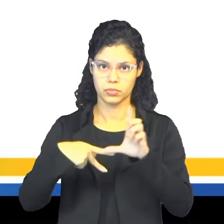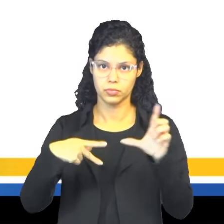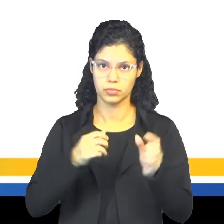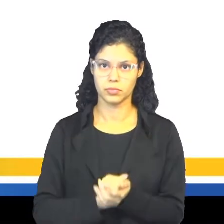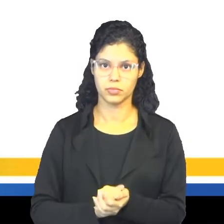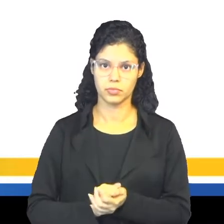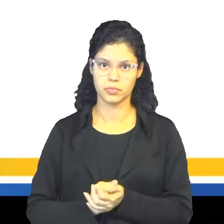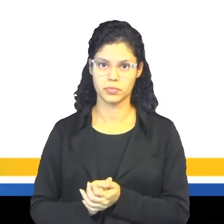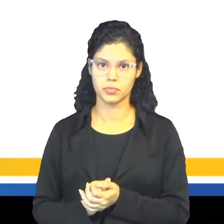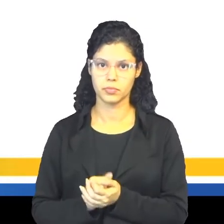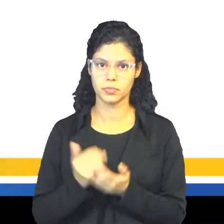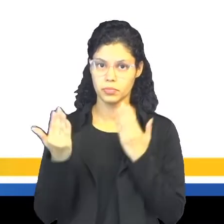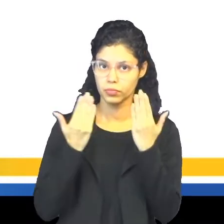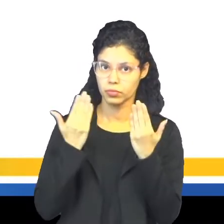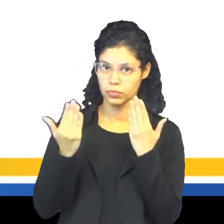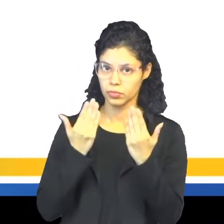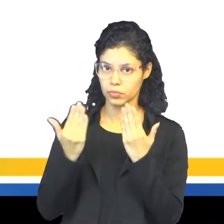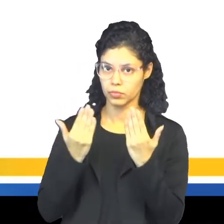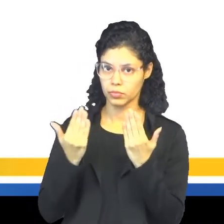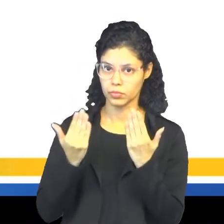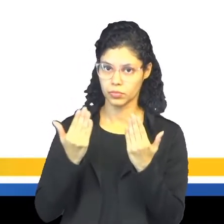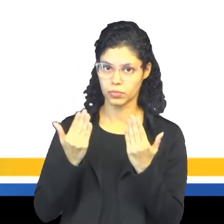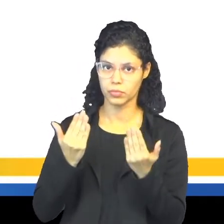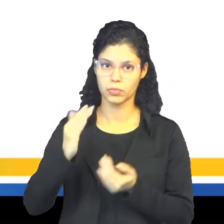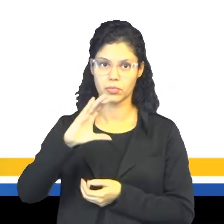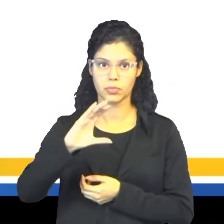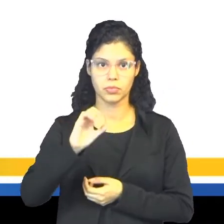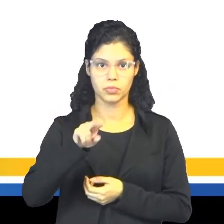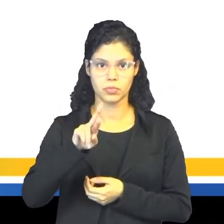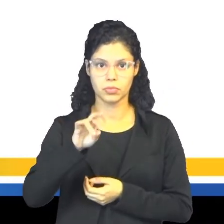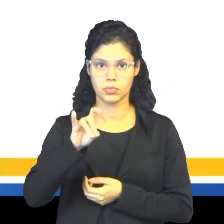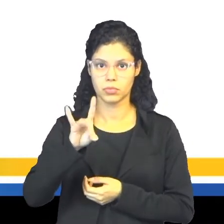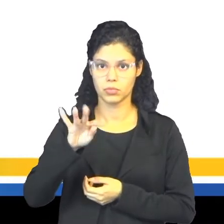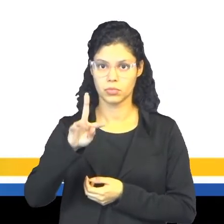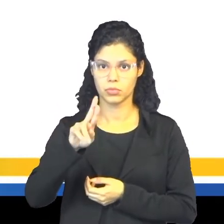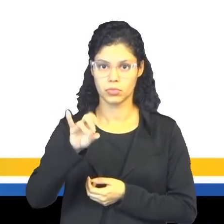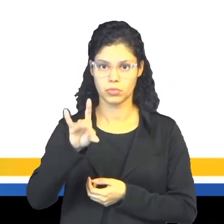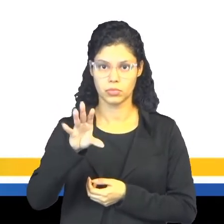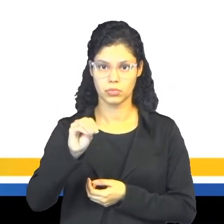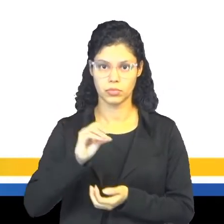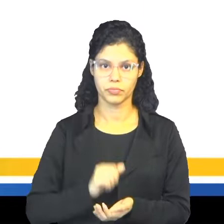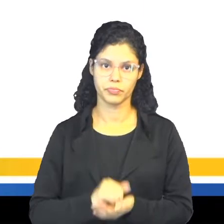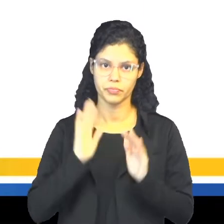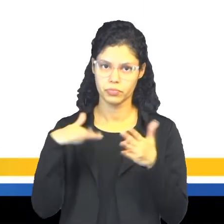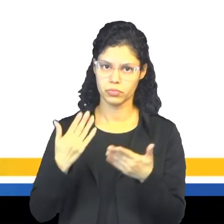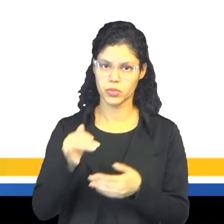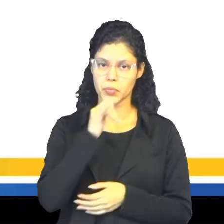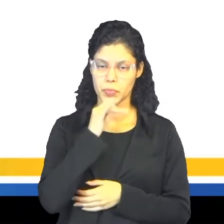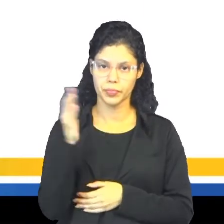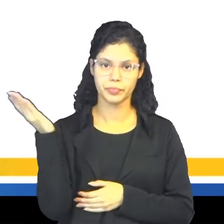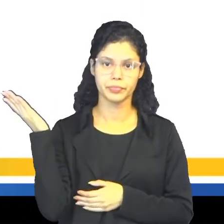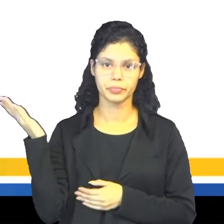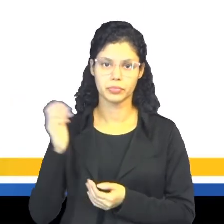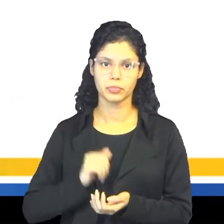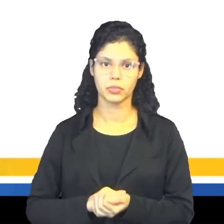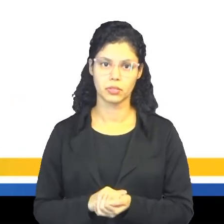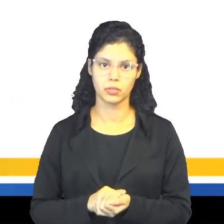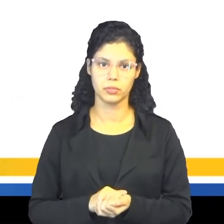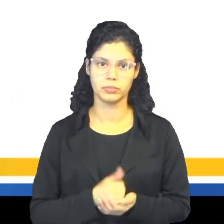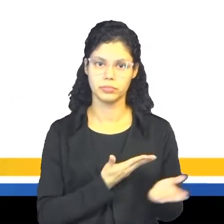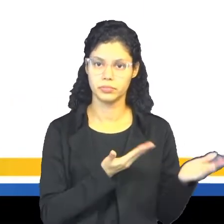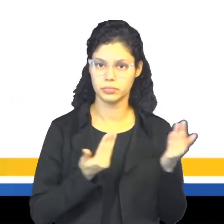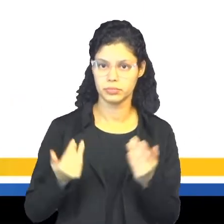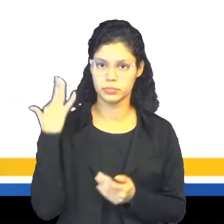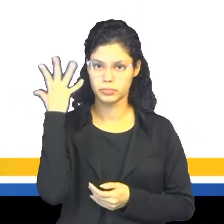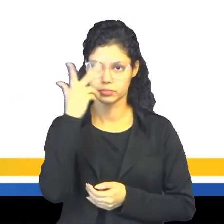plural né um ou mais de um e grau comparativo e superlativo olha só os exemplos aí garota